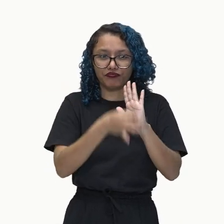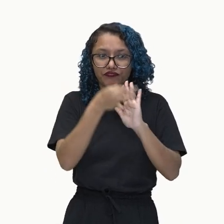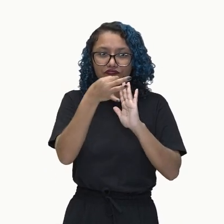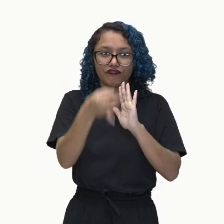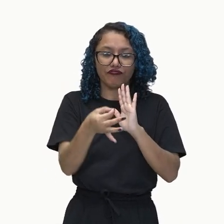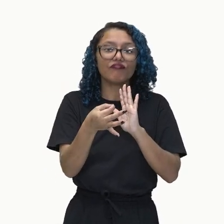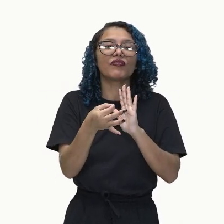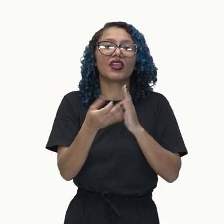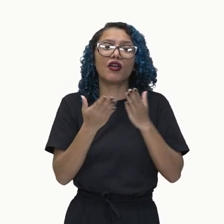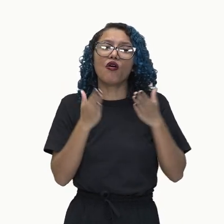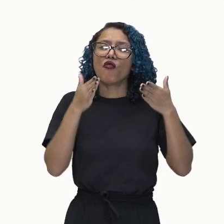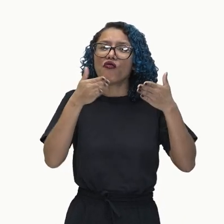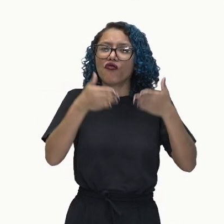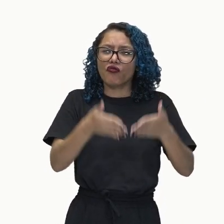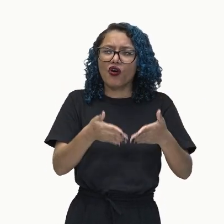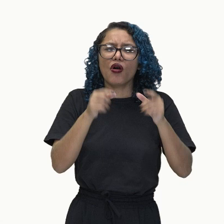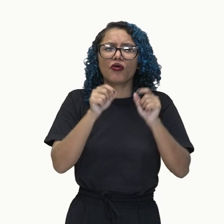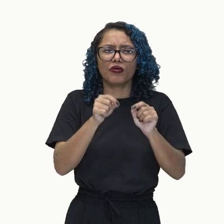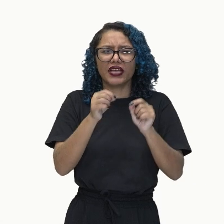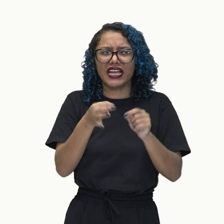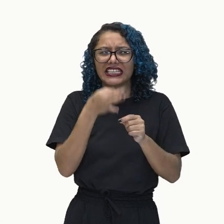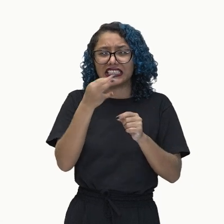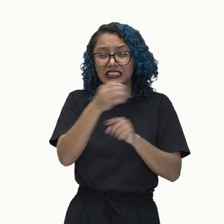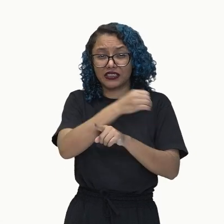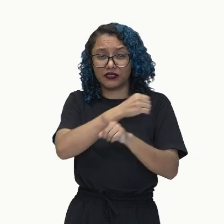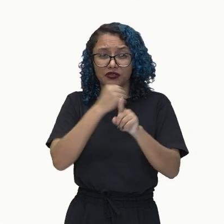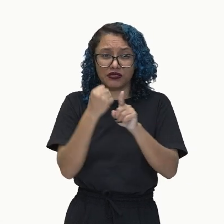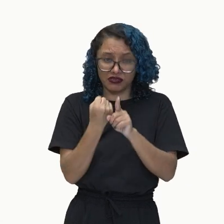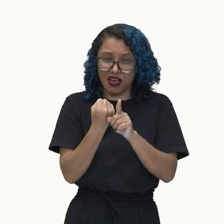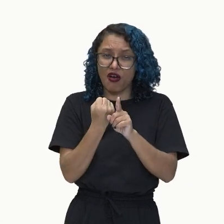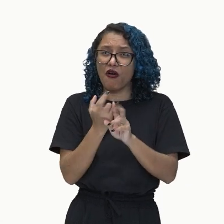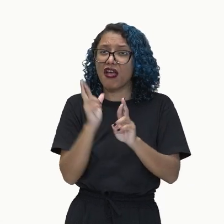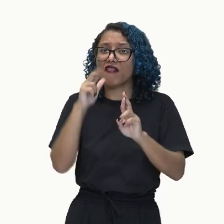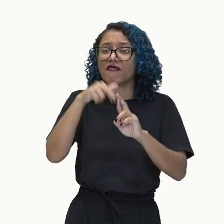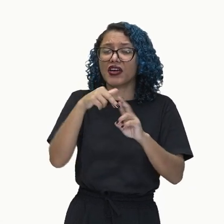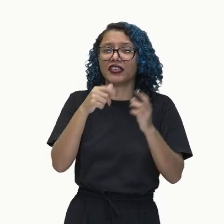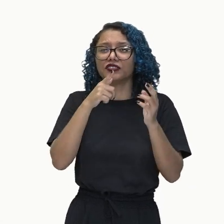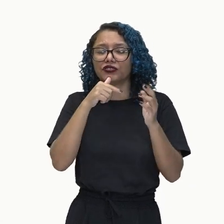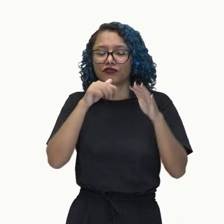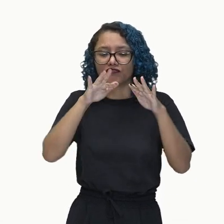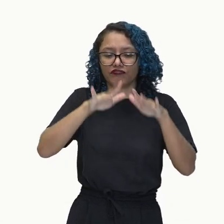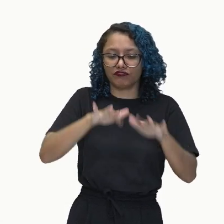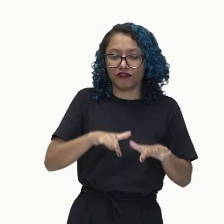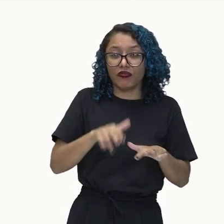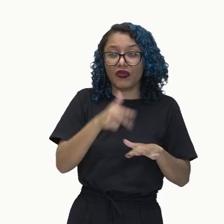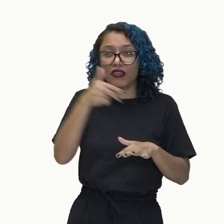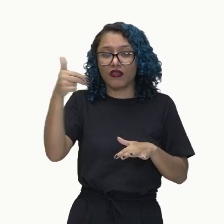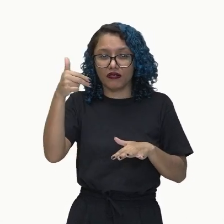do Nordeste. Vidas Secas retrata as dificuldades de uma família de retirantes. Olha só como eu